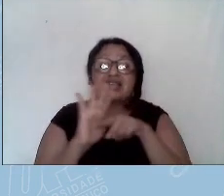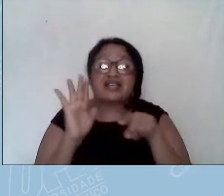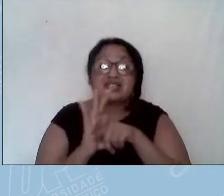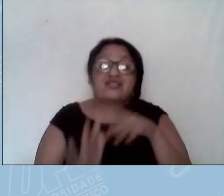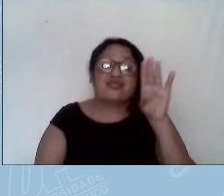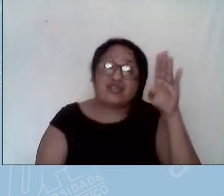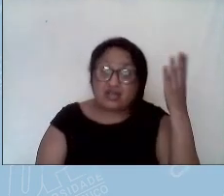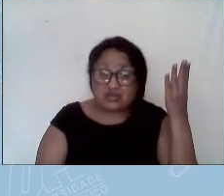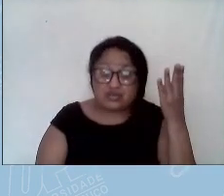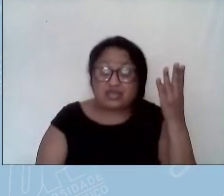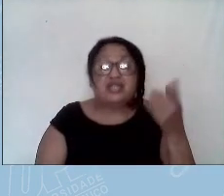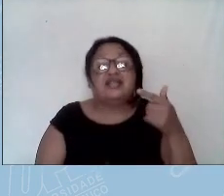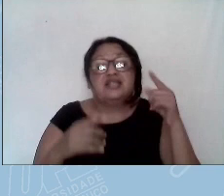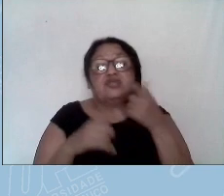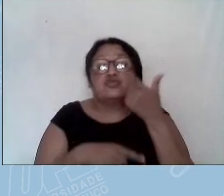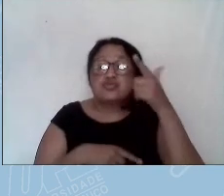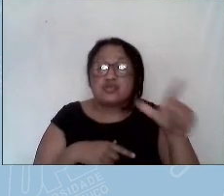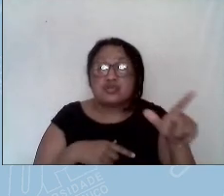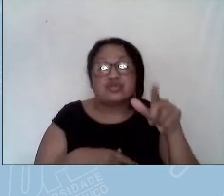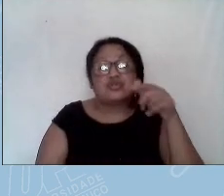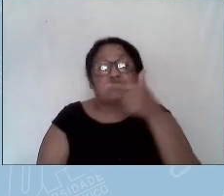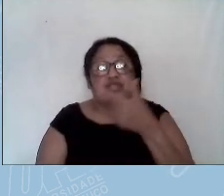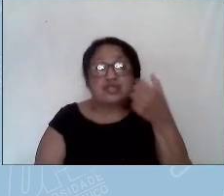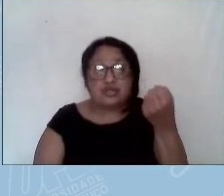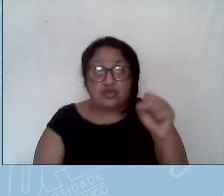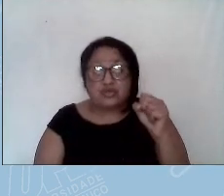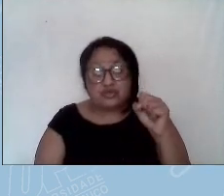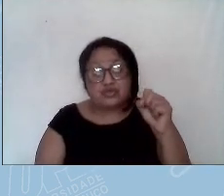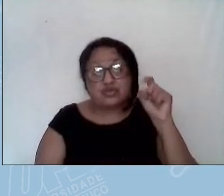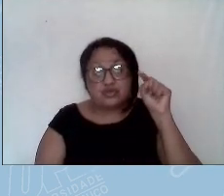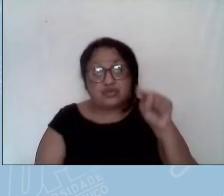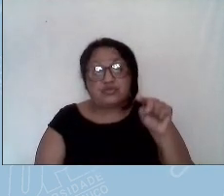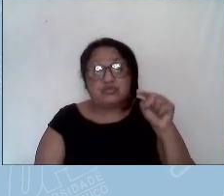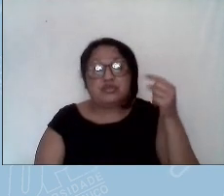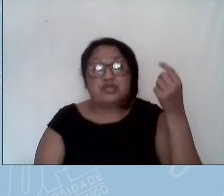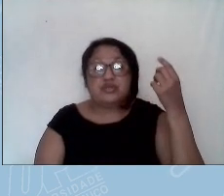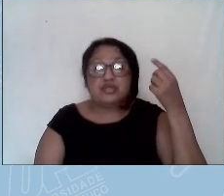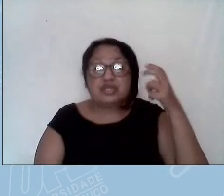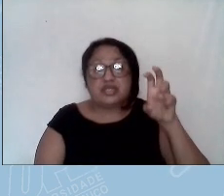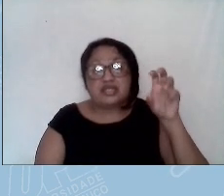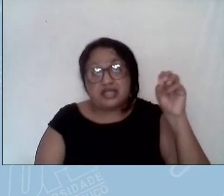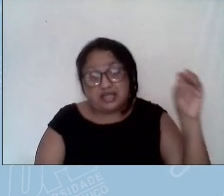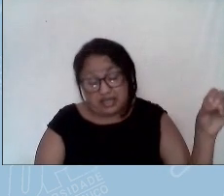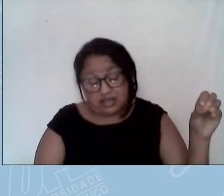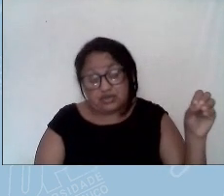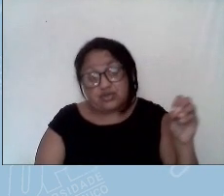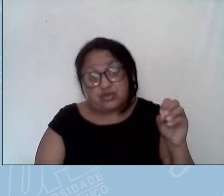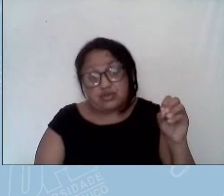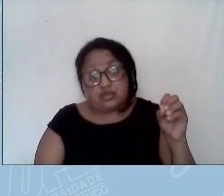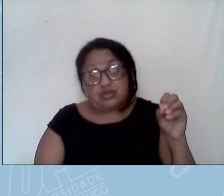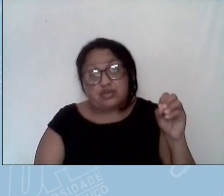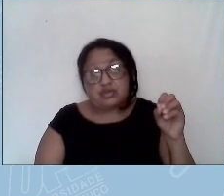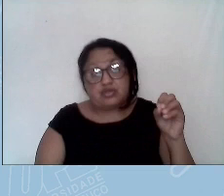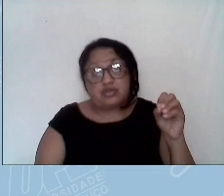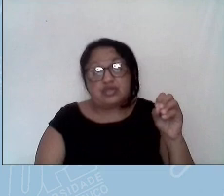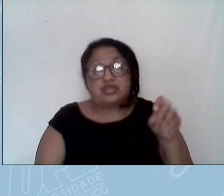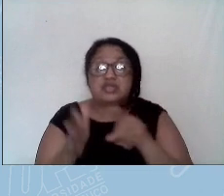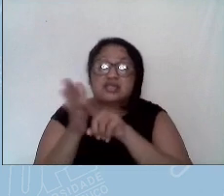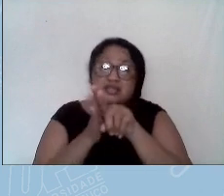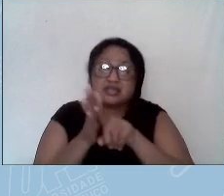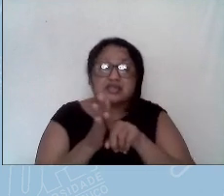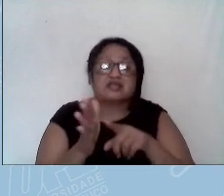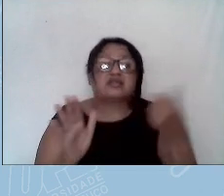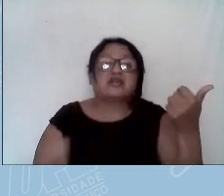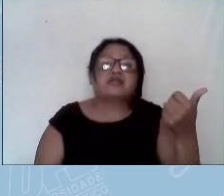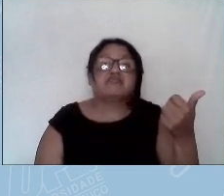.500 quando eu pego 30 mil menos 1.500 menos 1.500 pessoas de testes positivos no